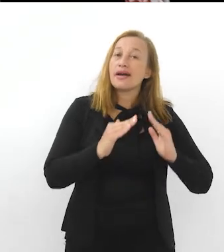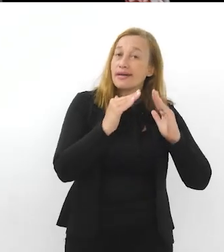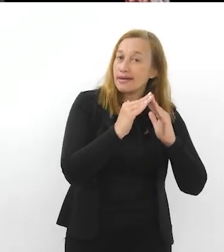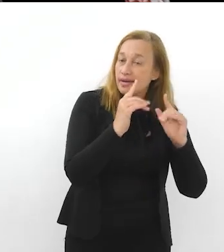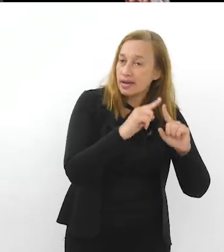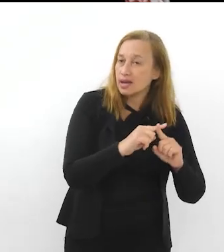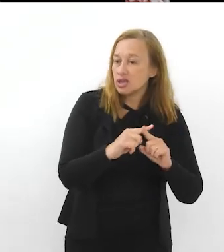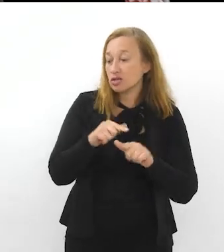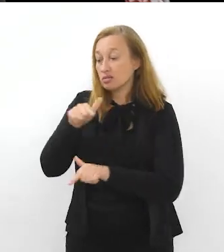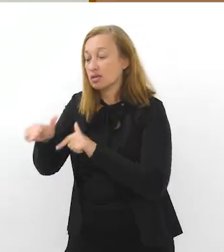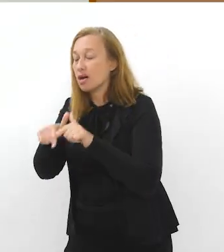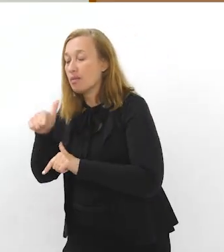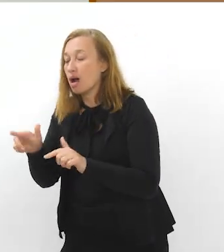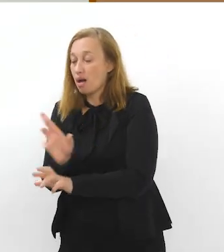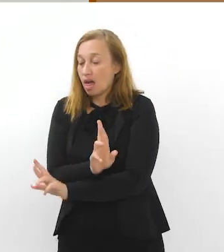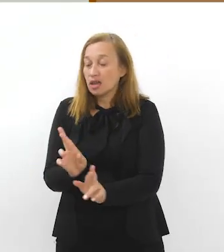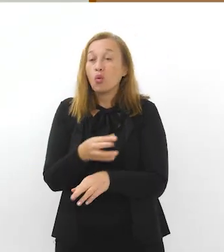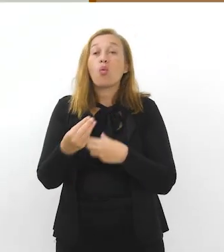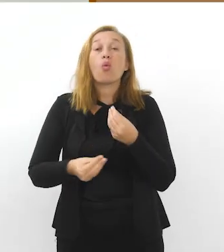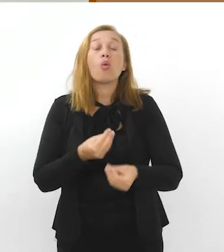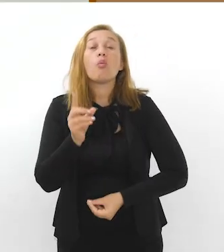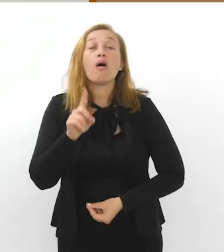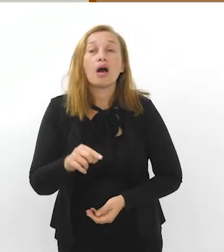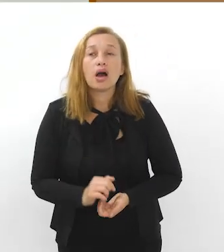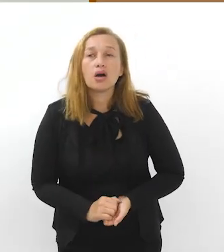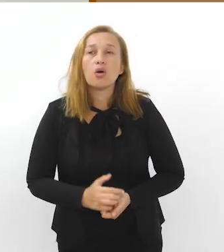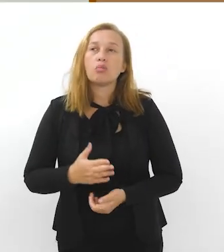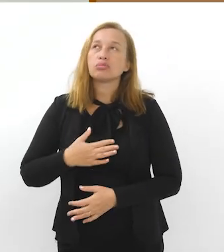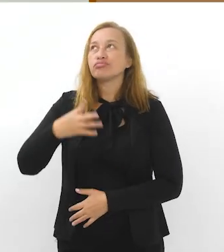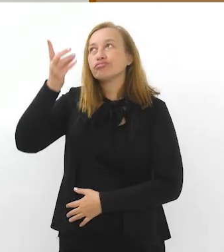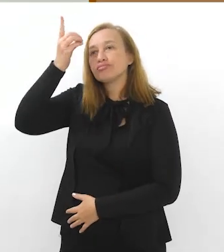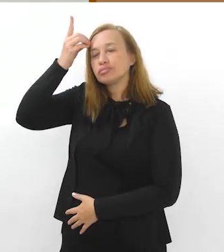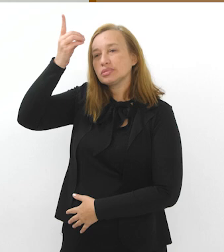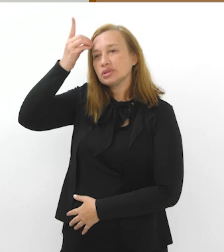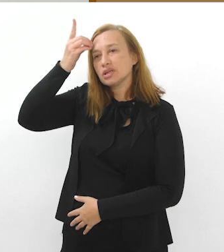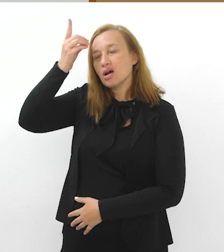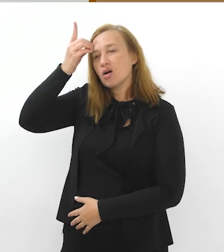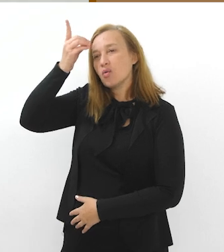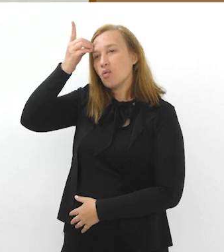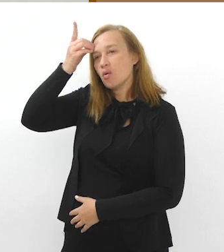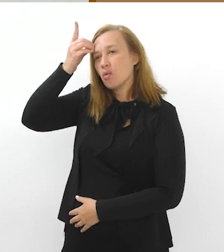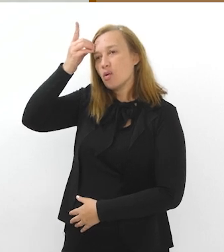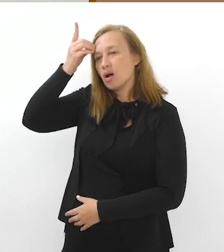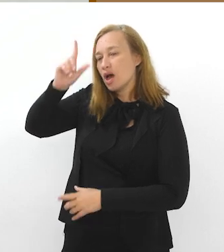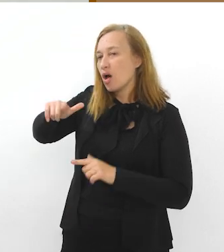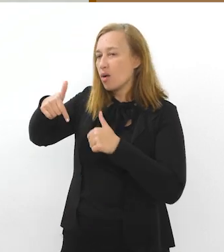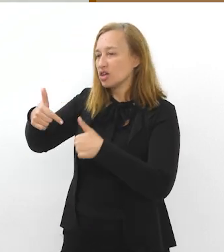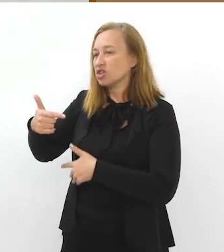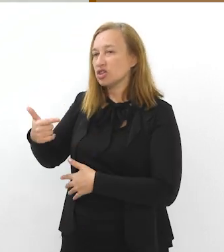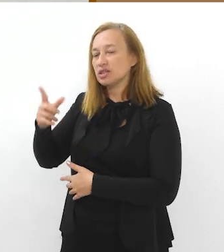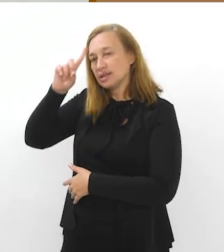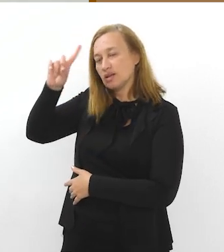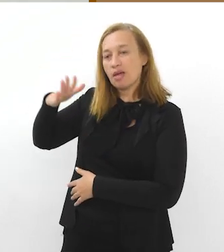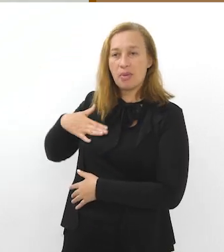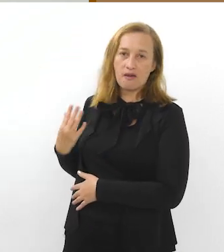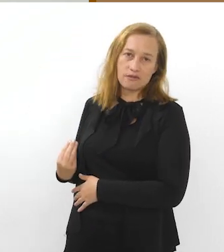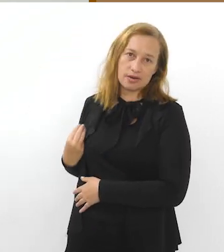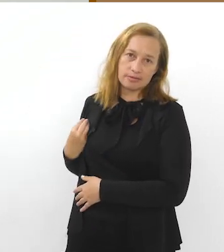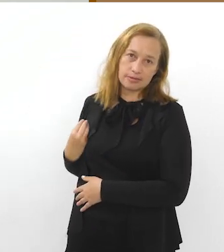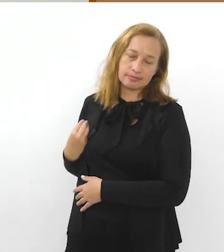fazem essa correlação? Eu acho que o meu dom é uma manifestação de Deus na minha vida.